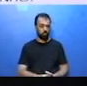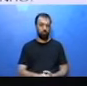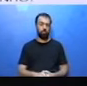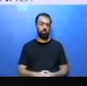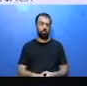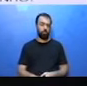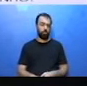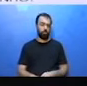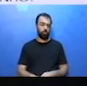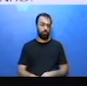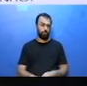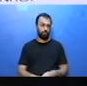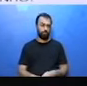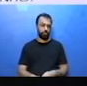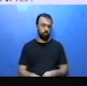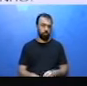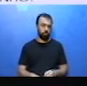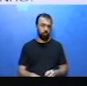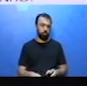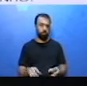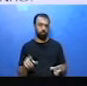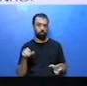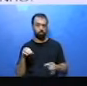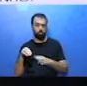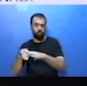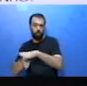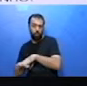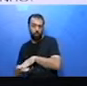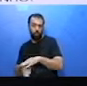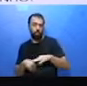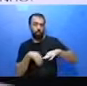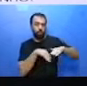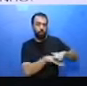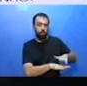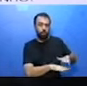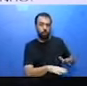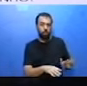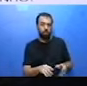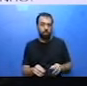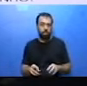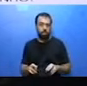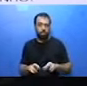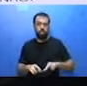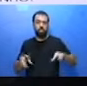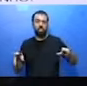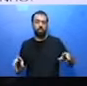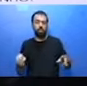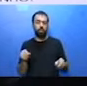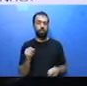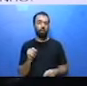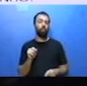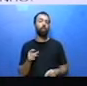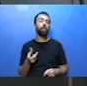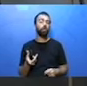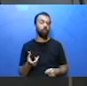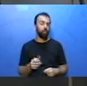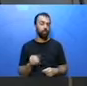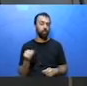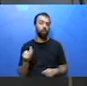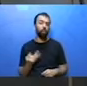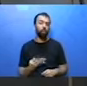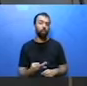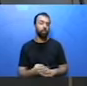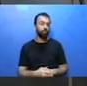poupança qual é a diferença entre as polpas tá então aqui para ajudá-los nessa